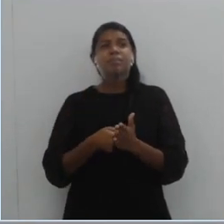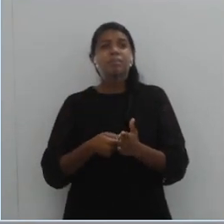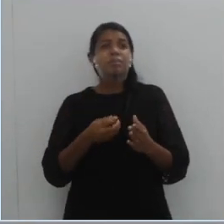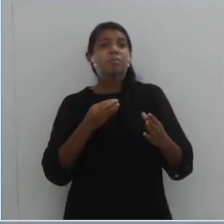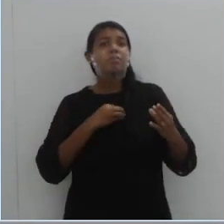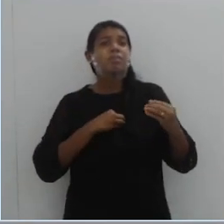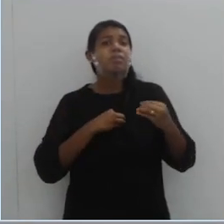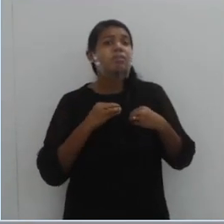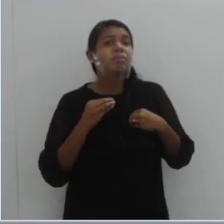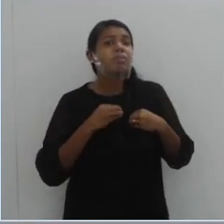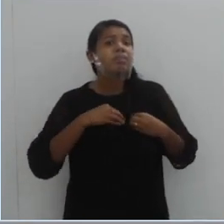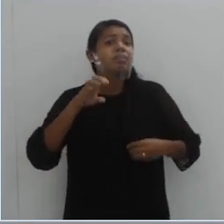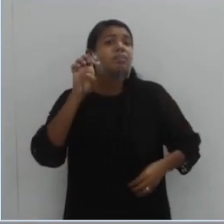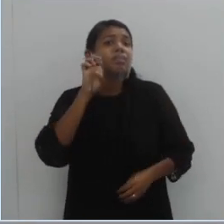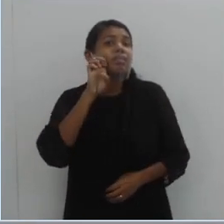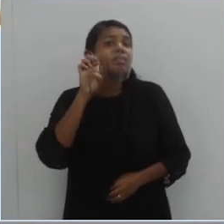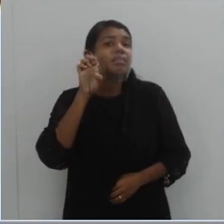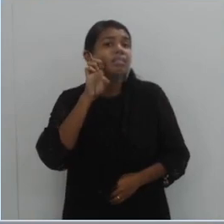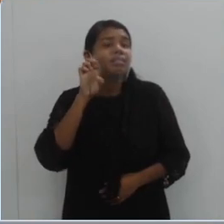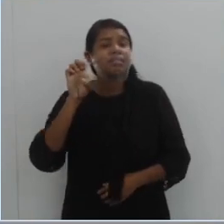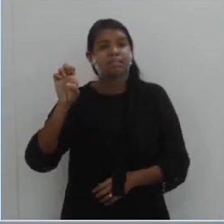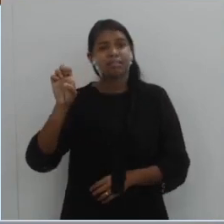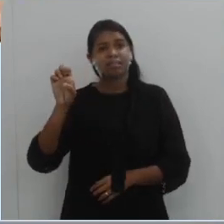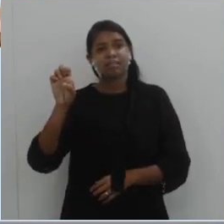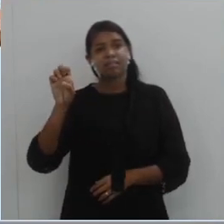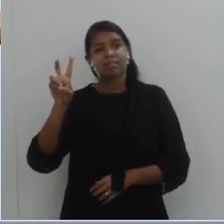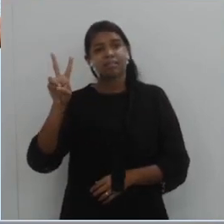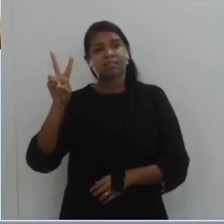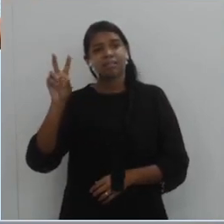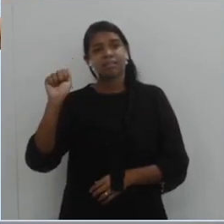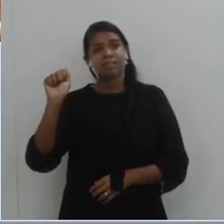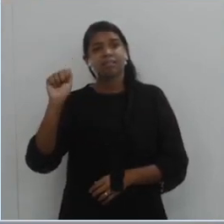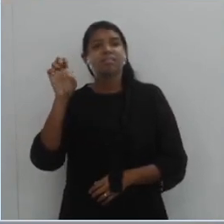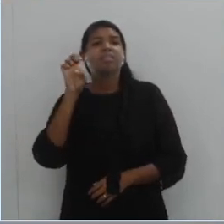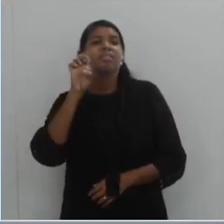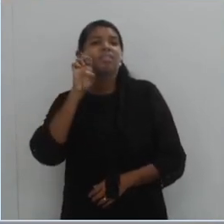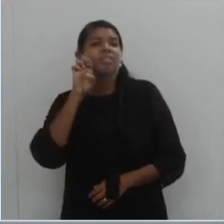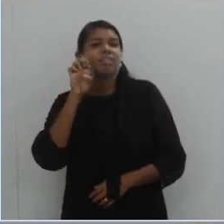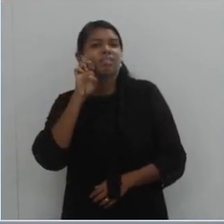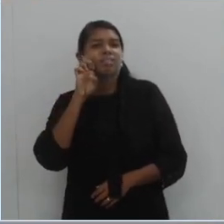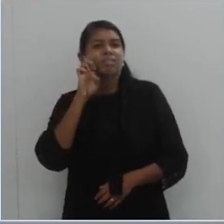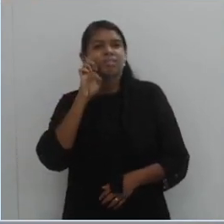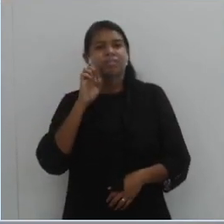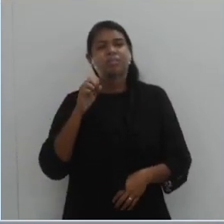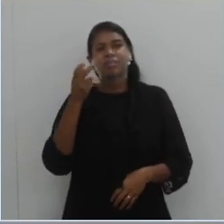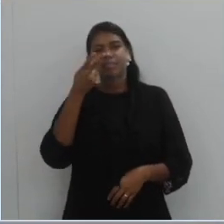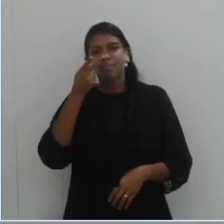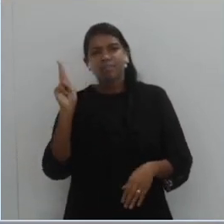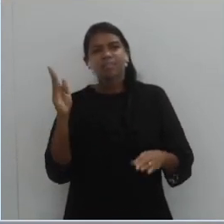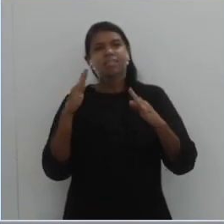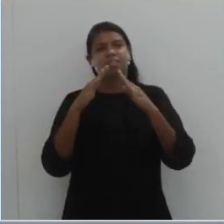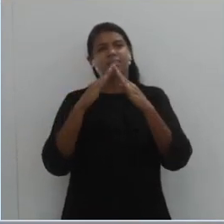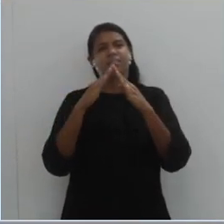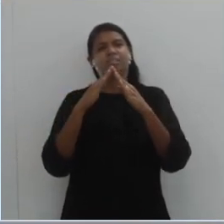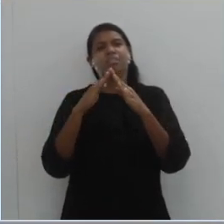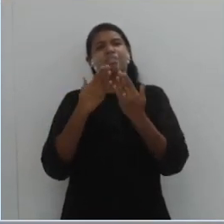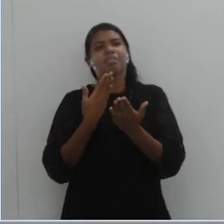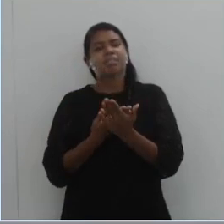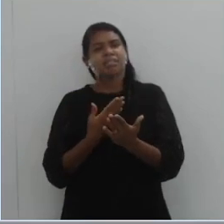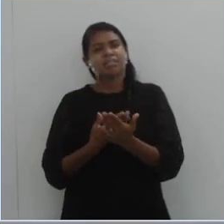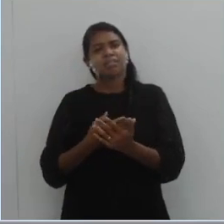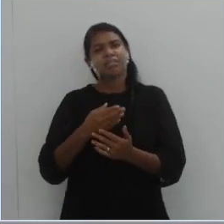pecado de Eva. Estão lembrados quando vocês iam para a escola dominical ou lá para a igreja no dia de domingo,